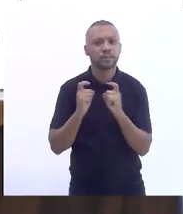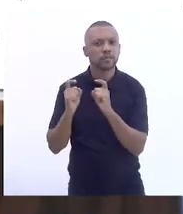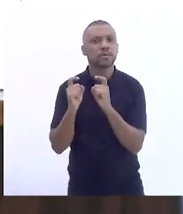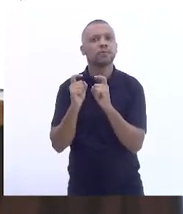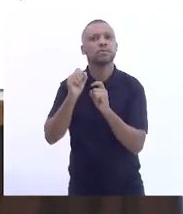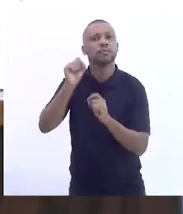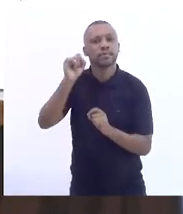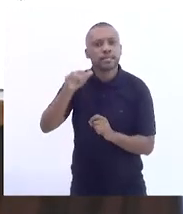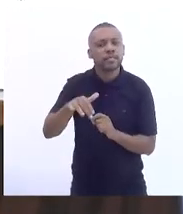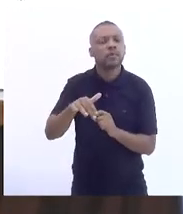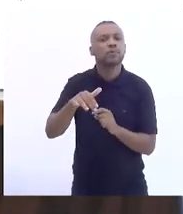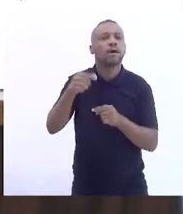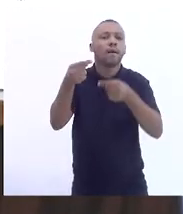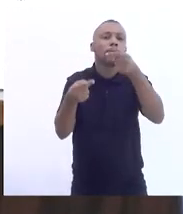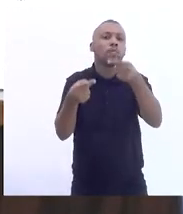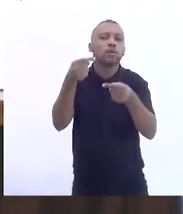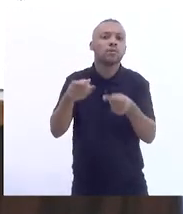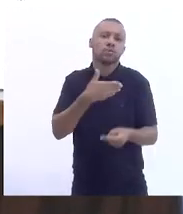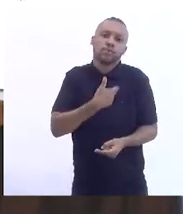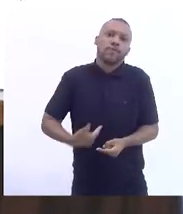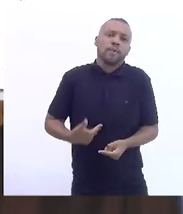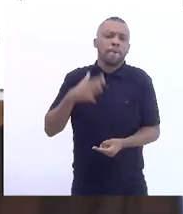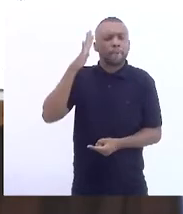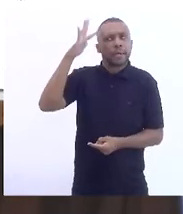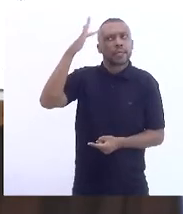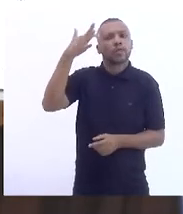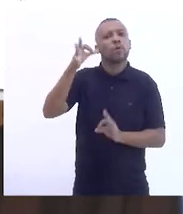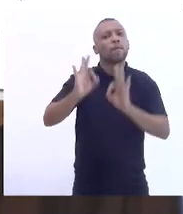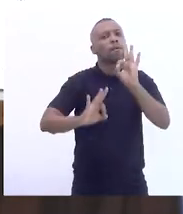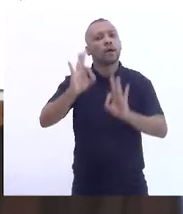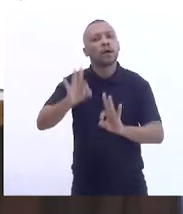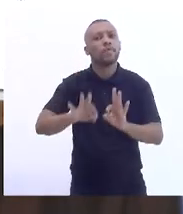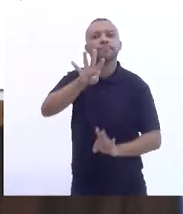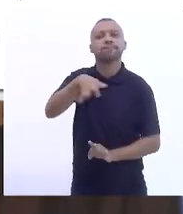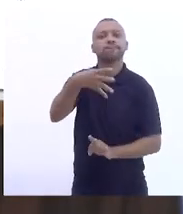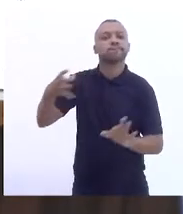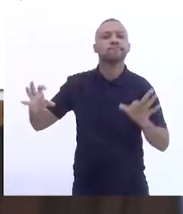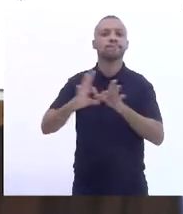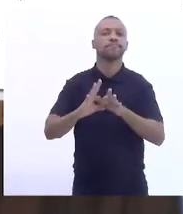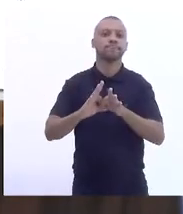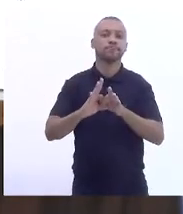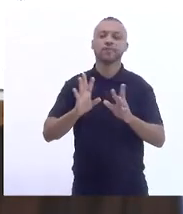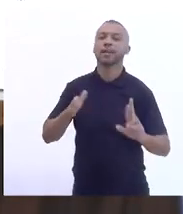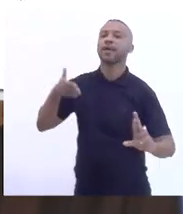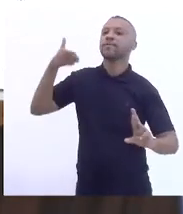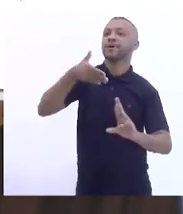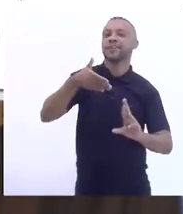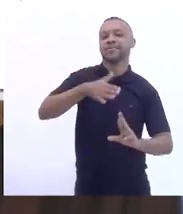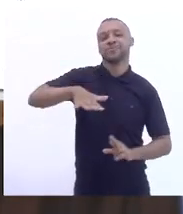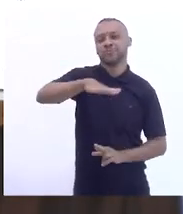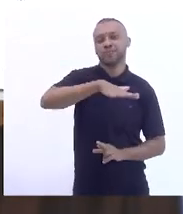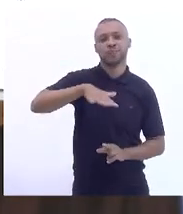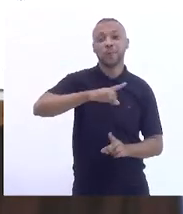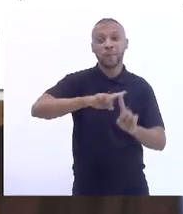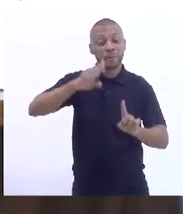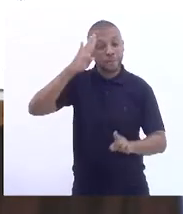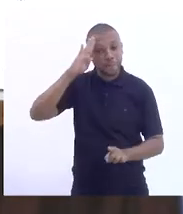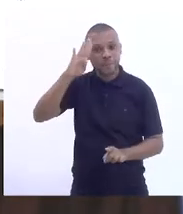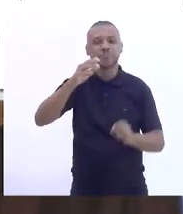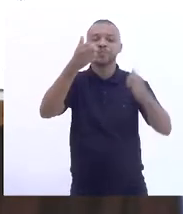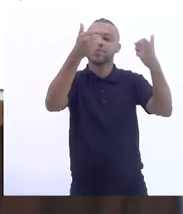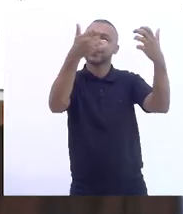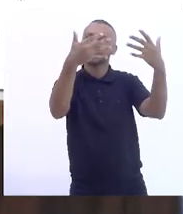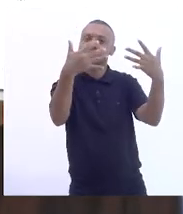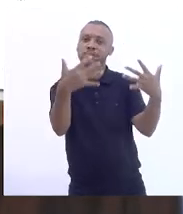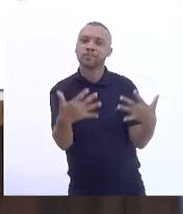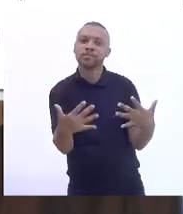uma política de governo pensando a cidade integrada muito mais direcionado mas estamos falando sobre tudo que